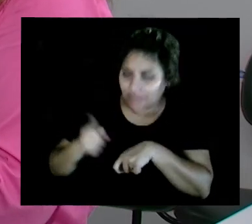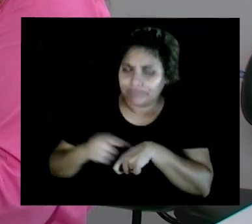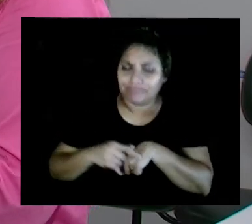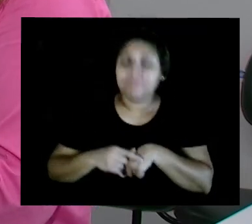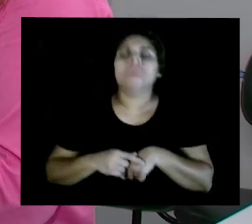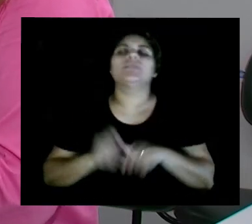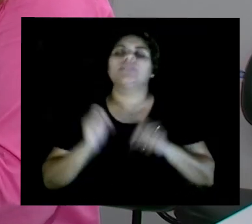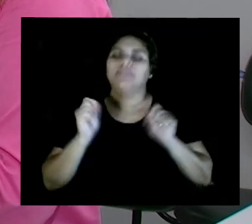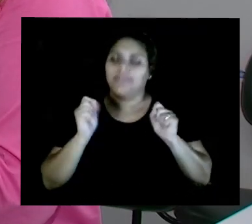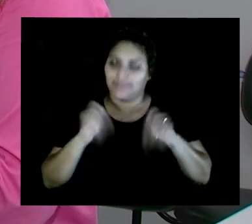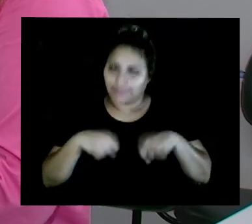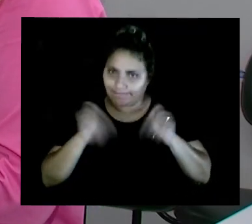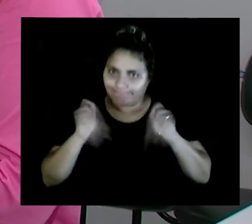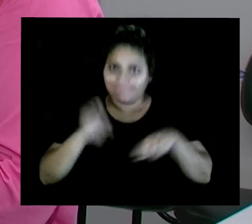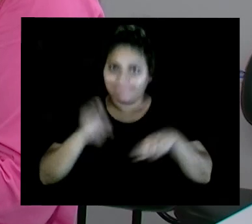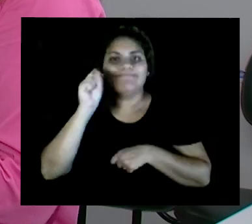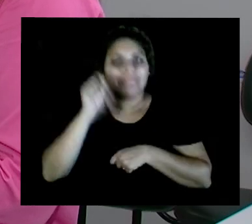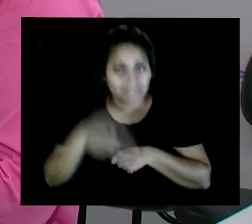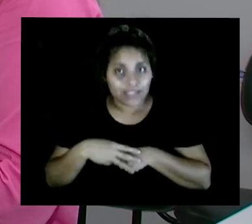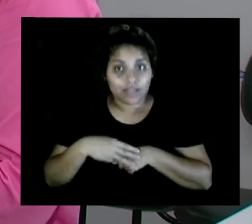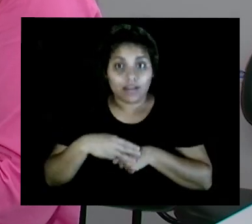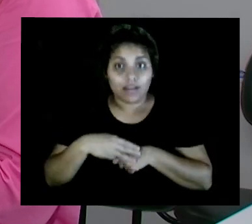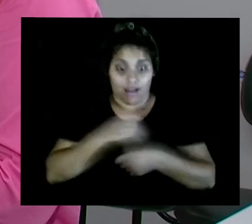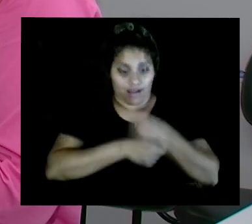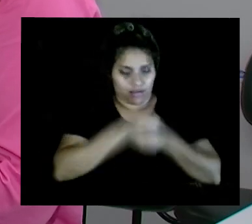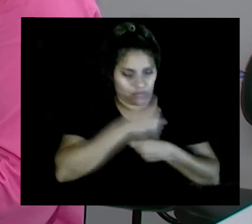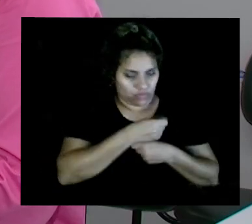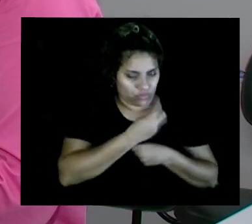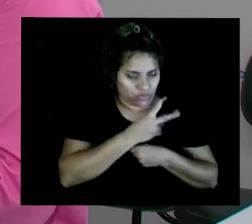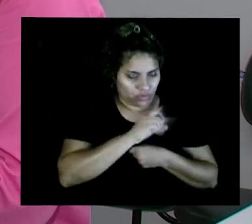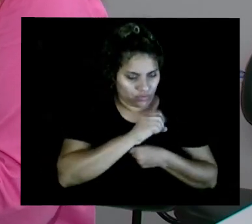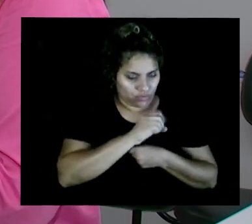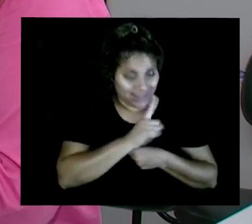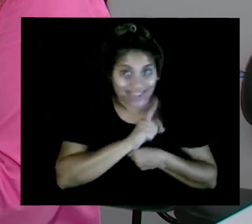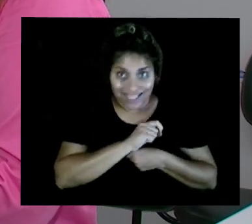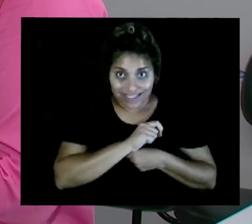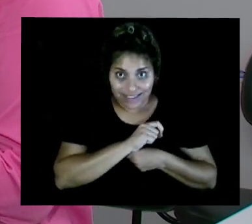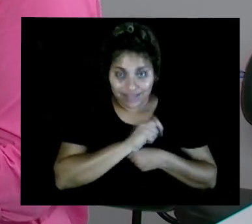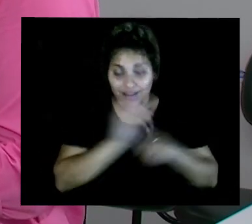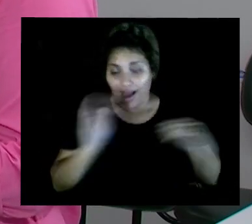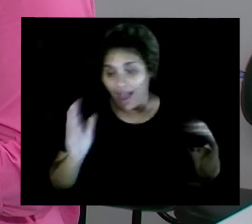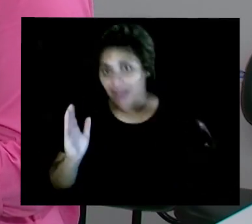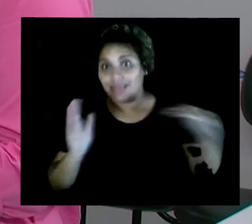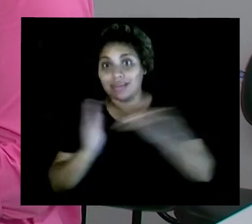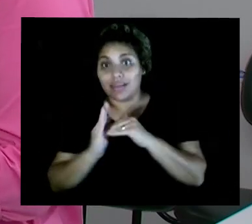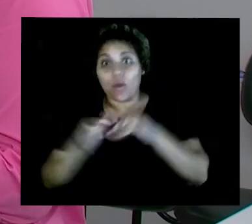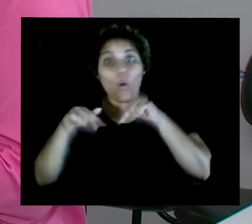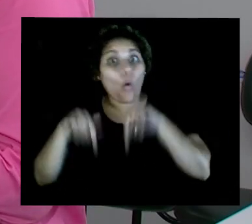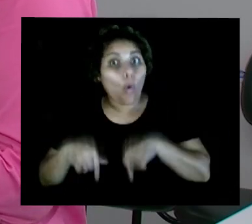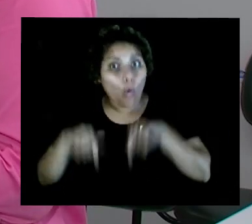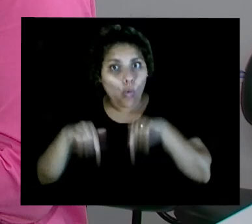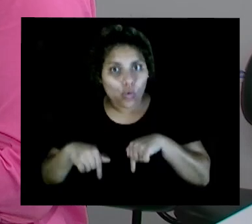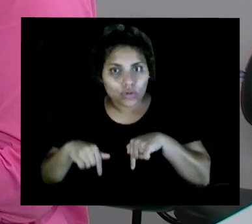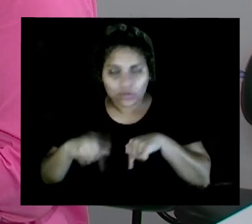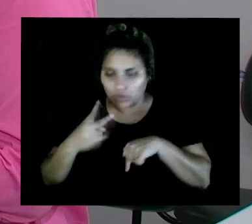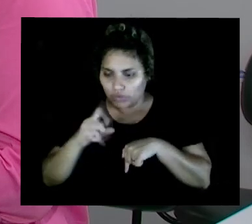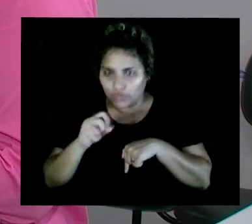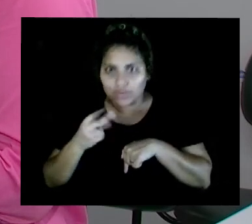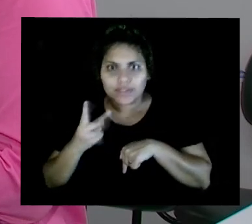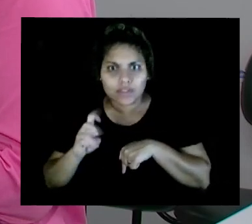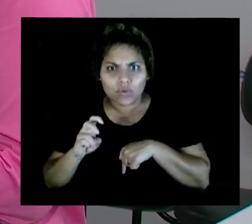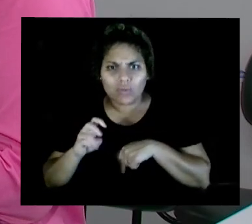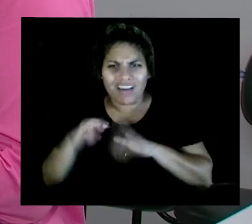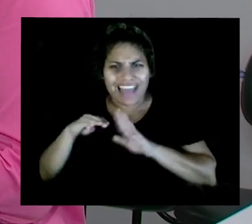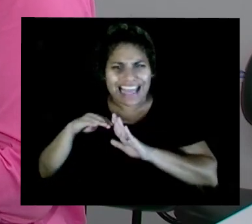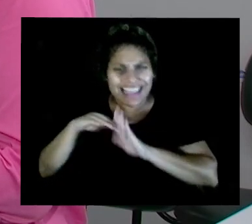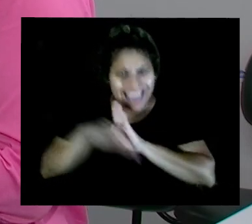Sim. De 2010 até hoje, a gente não teve nenhum ano onde você vê queda